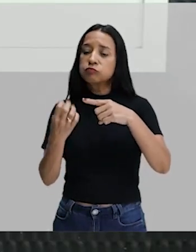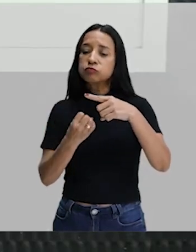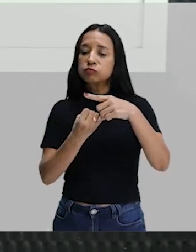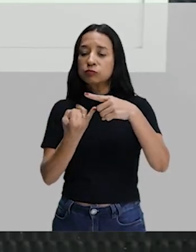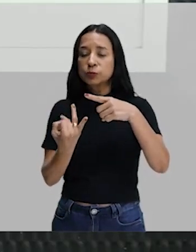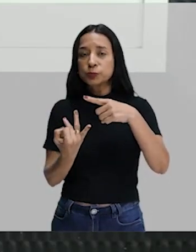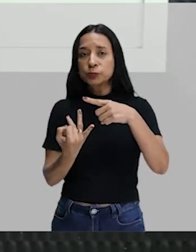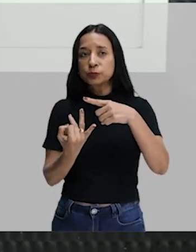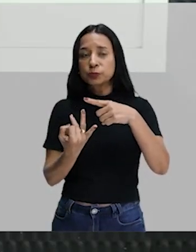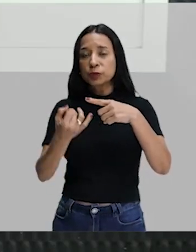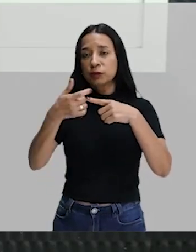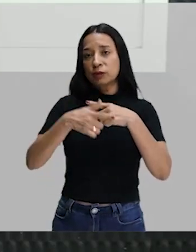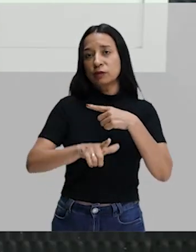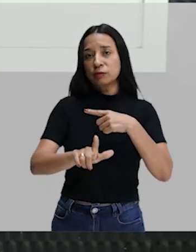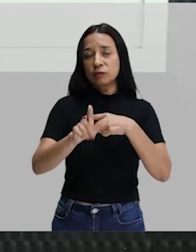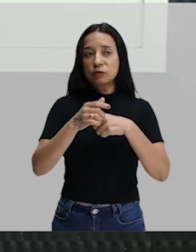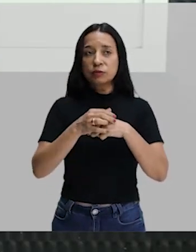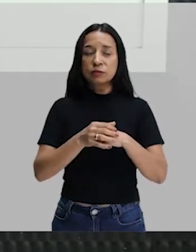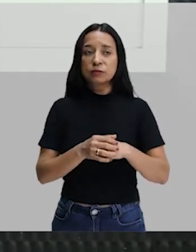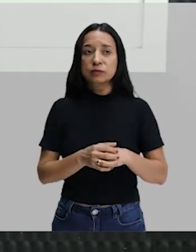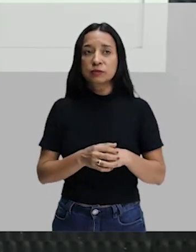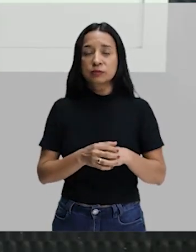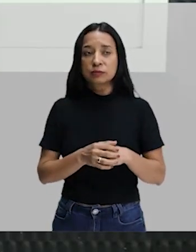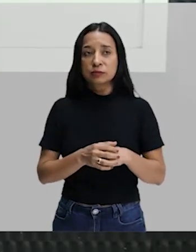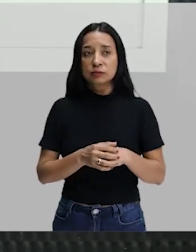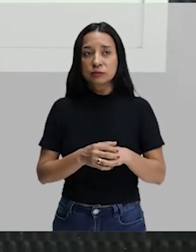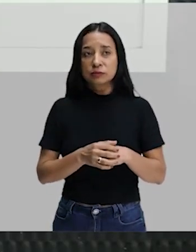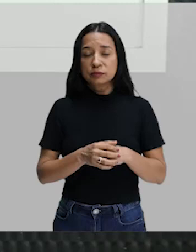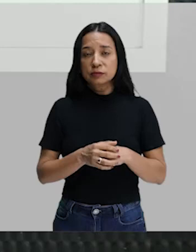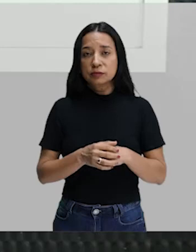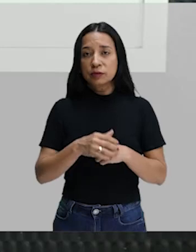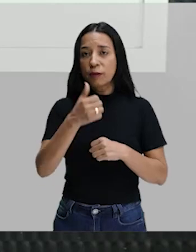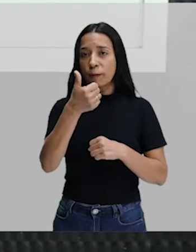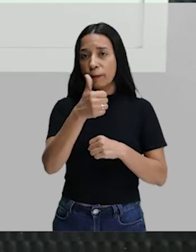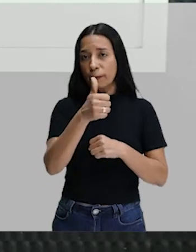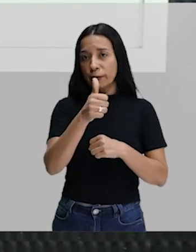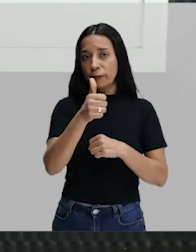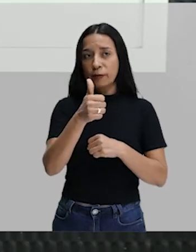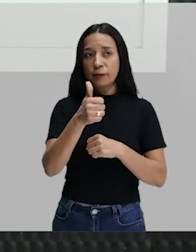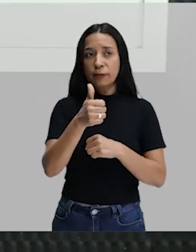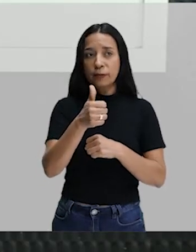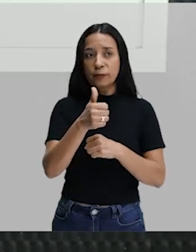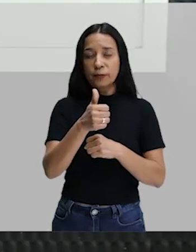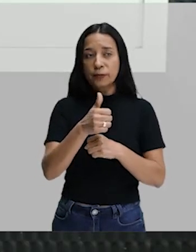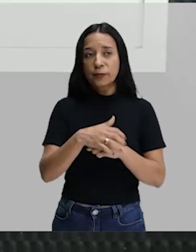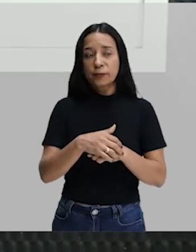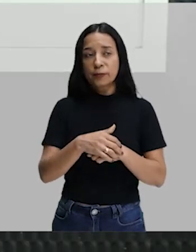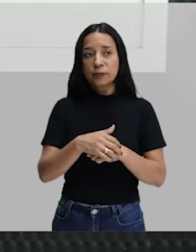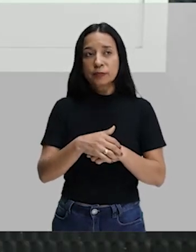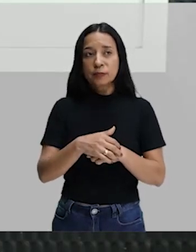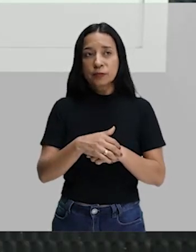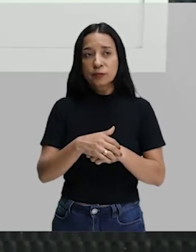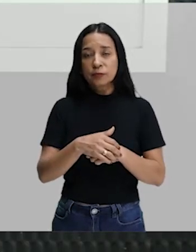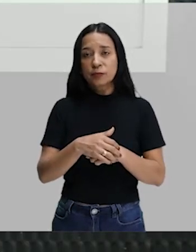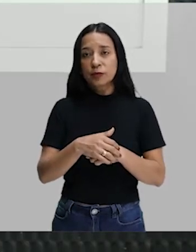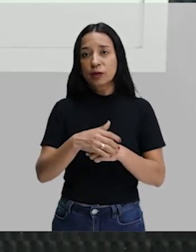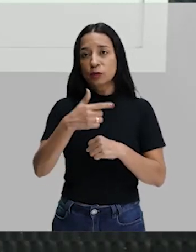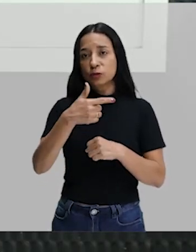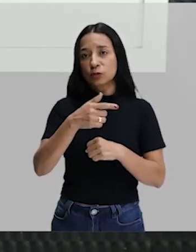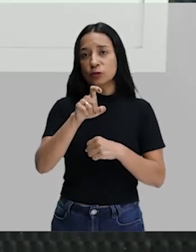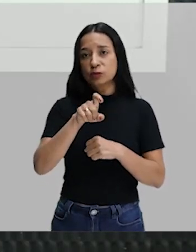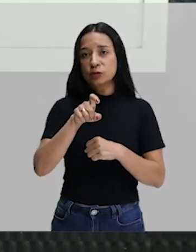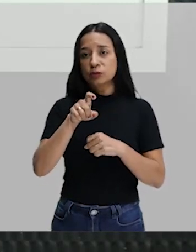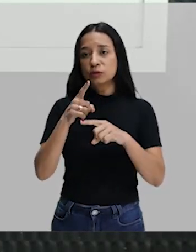eu vou repetir, tá? Esse primeiro lado, vou deixar do jeito que está, 2x mais